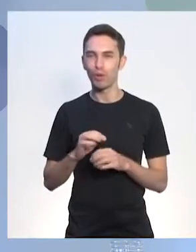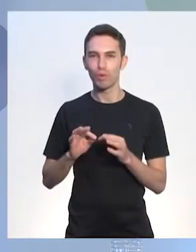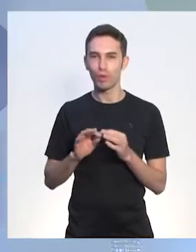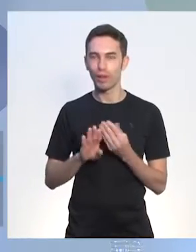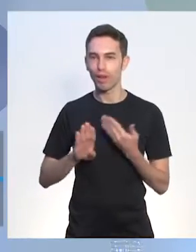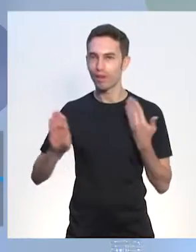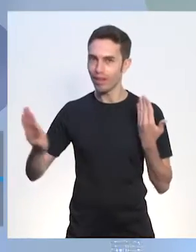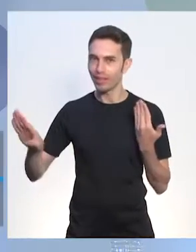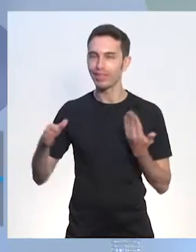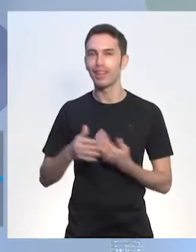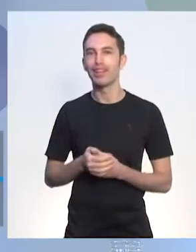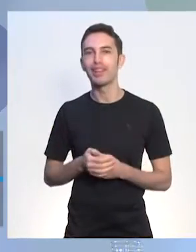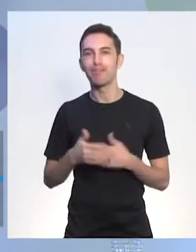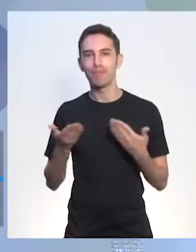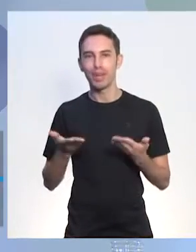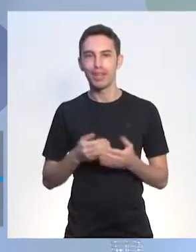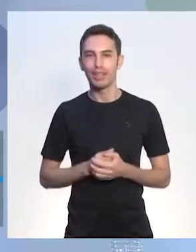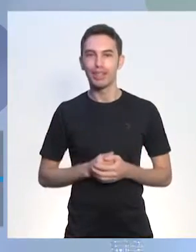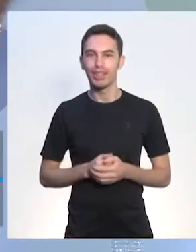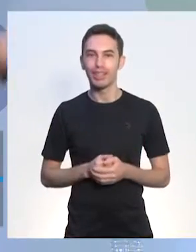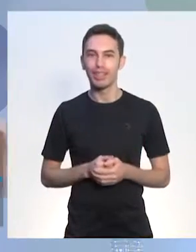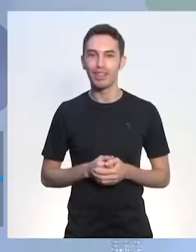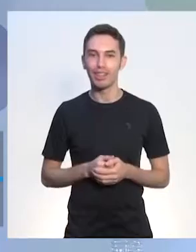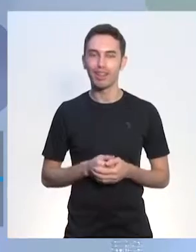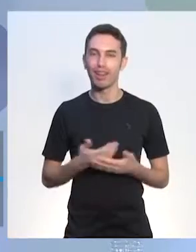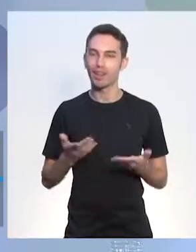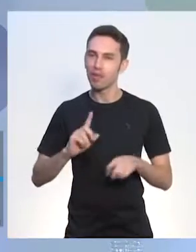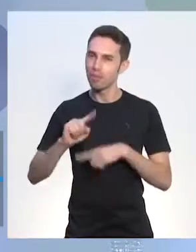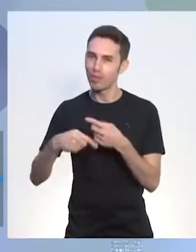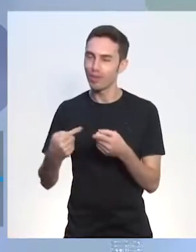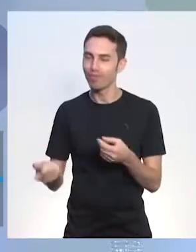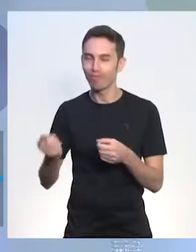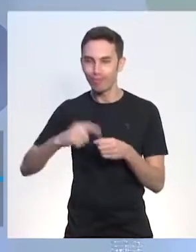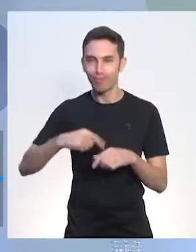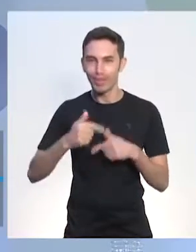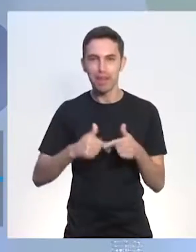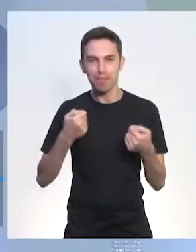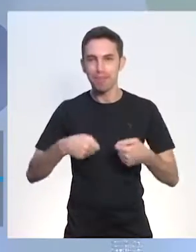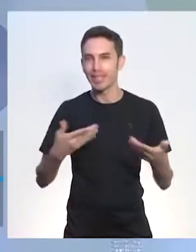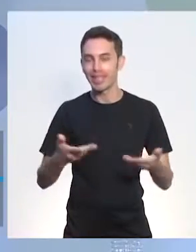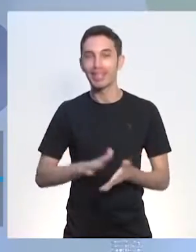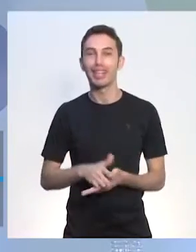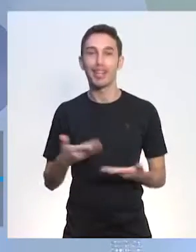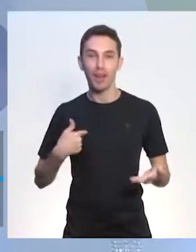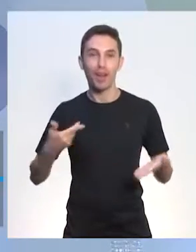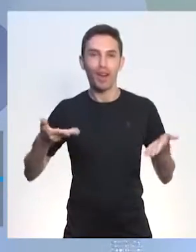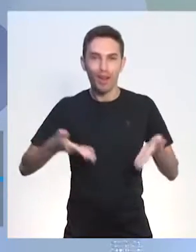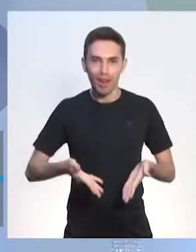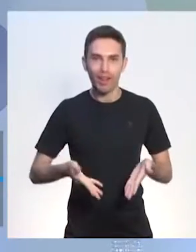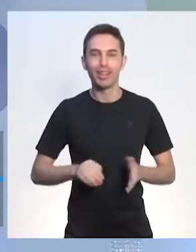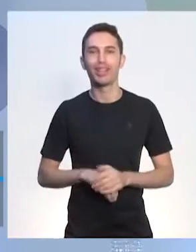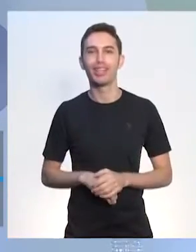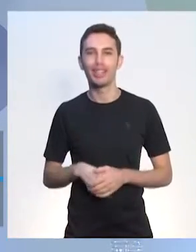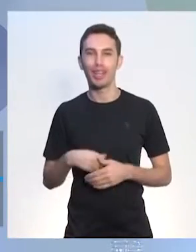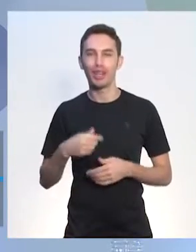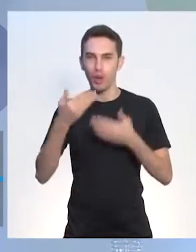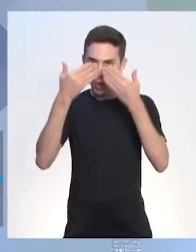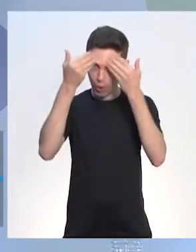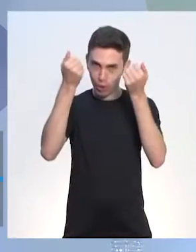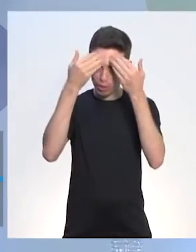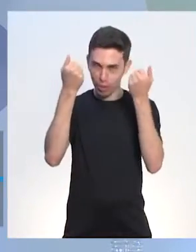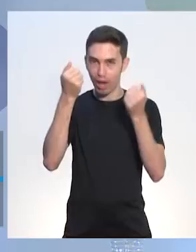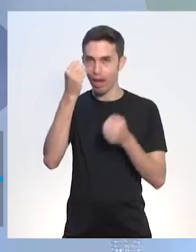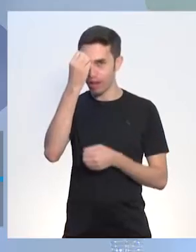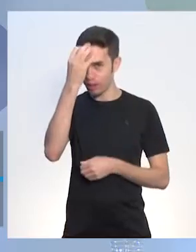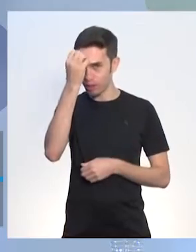afastada, mas querendo ou não, uma hora a gente tem que voltar a trabalhar, né? Então, eu estou aqui. Eu sei que o Osmar e o Jonas já